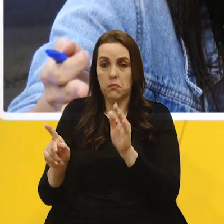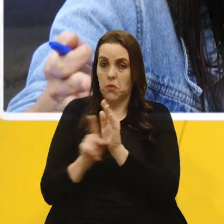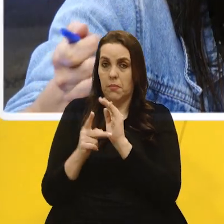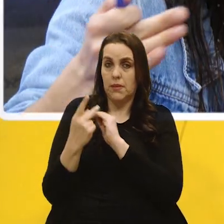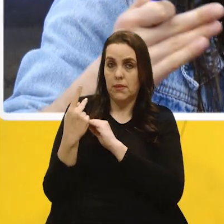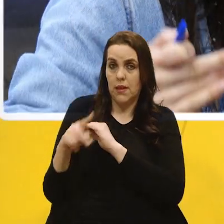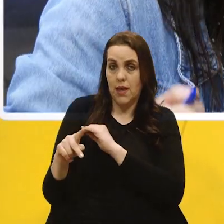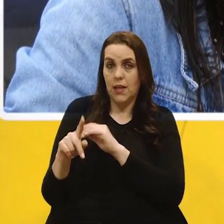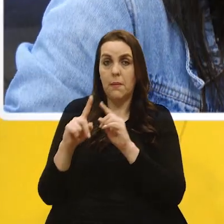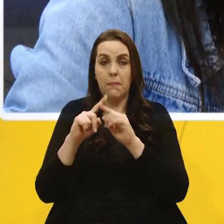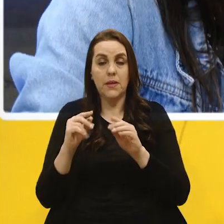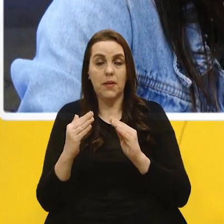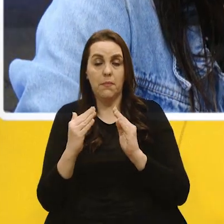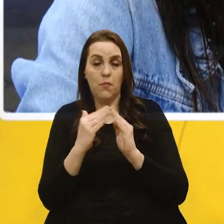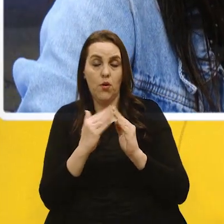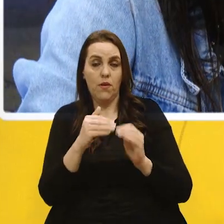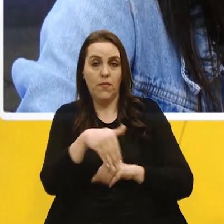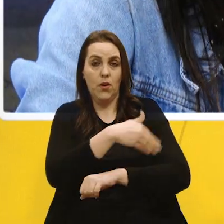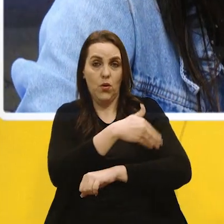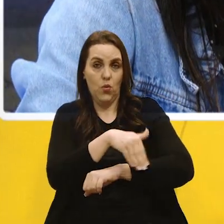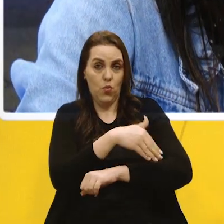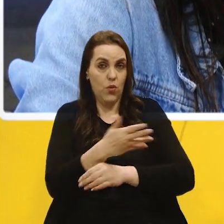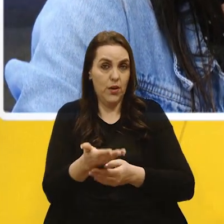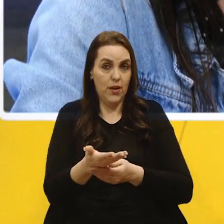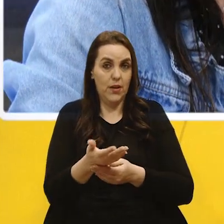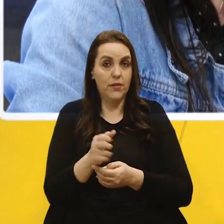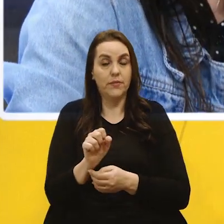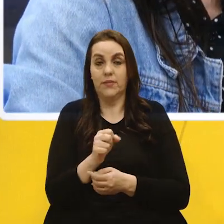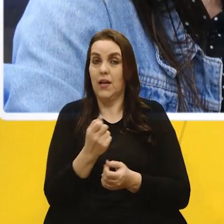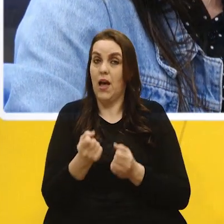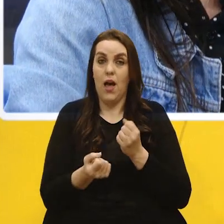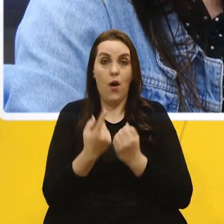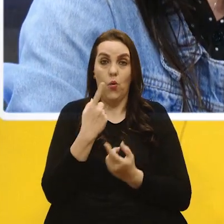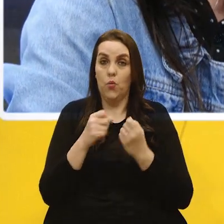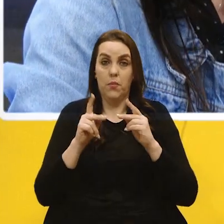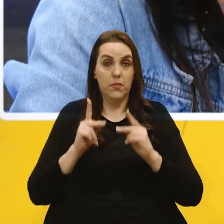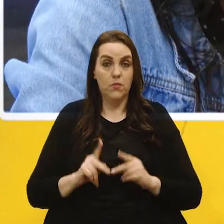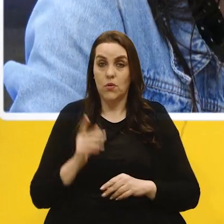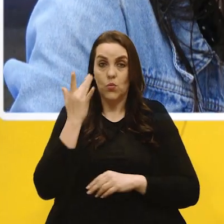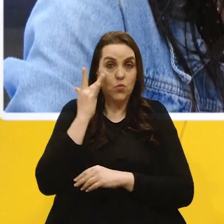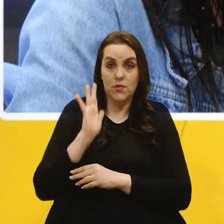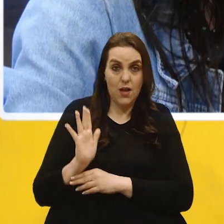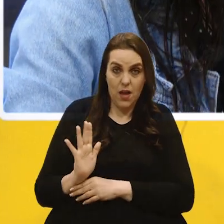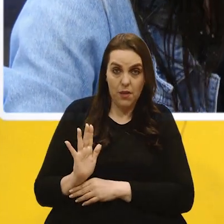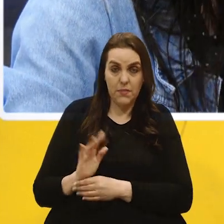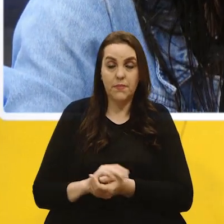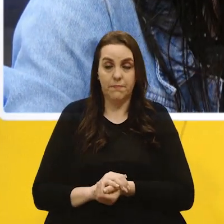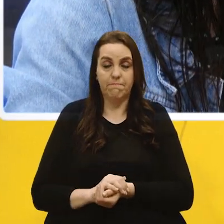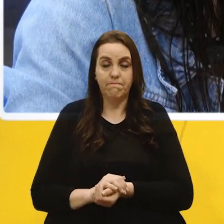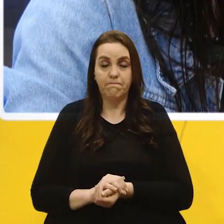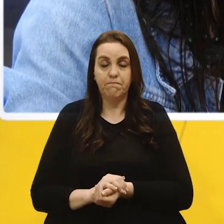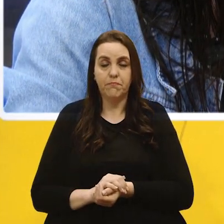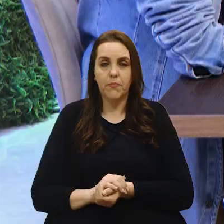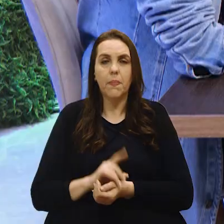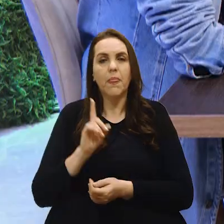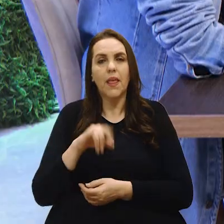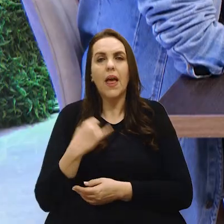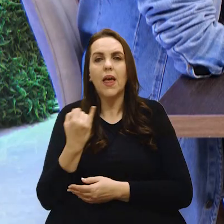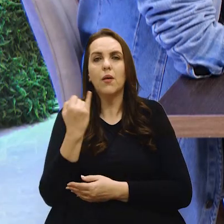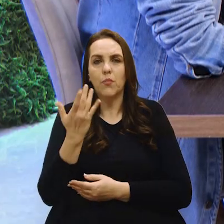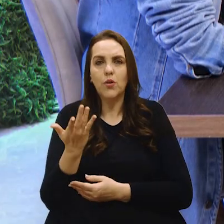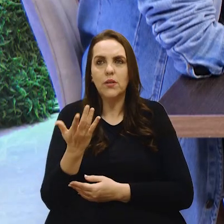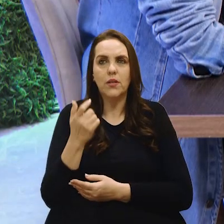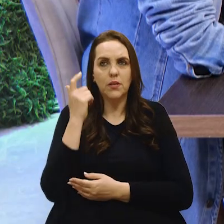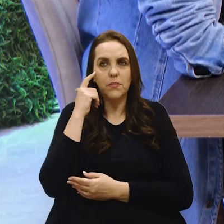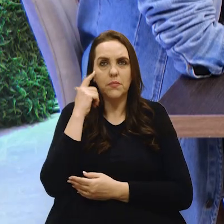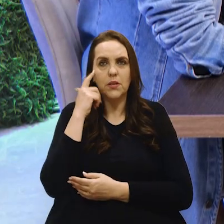era dele, só que ele vivia nas ruas. Isso. Às vezes as pessoas é o fato de não saber mesmo. Né? Acho que esse é um ponto importante. Assim, a pessoa em